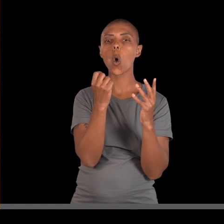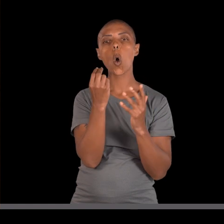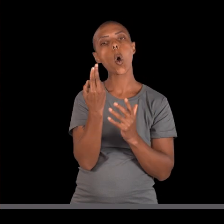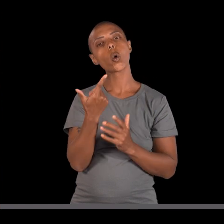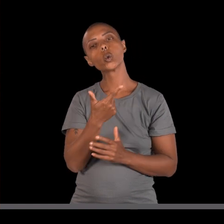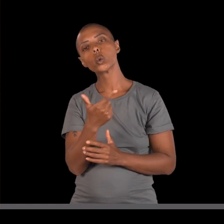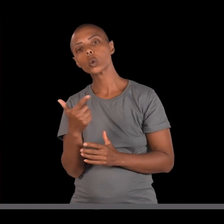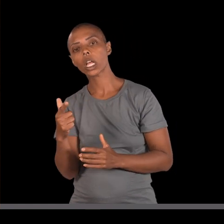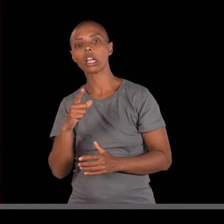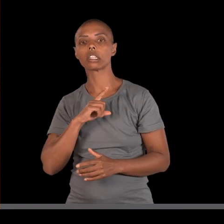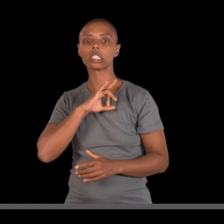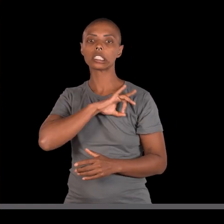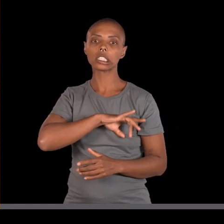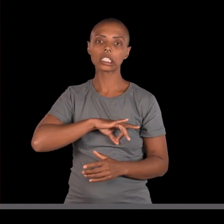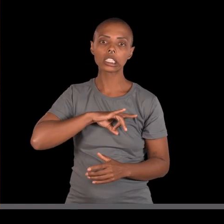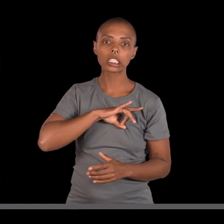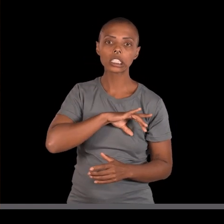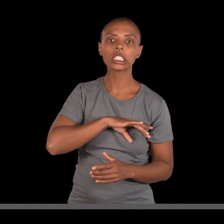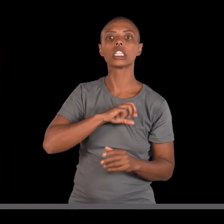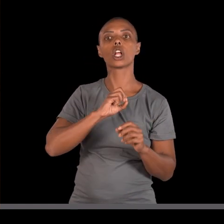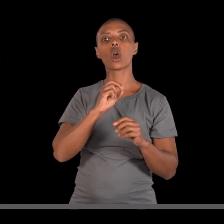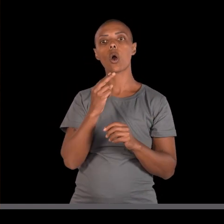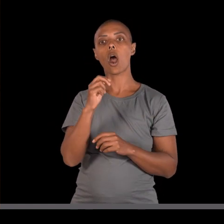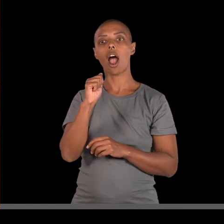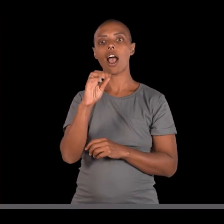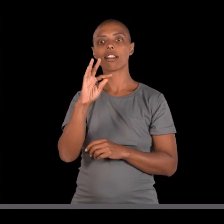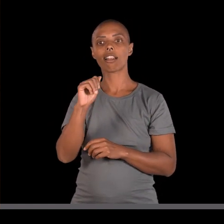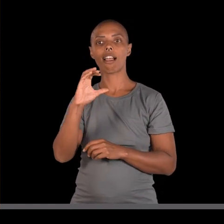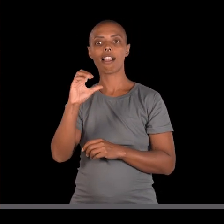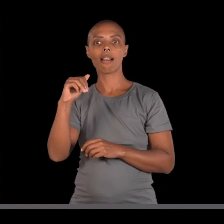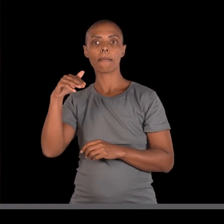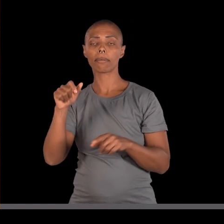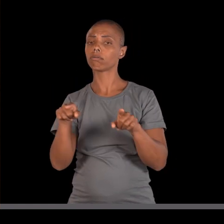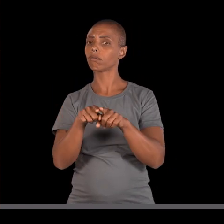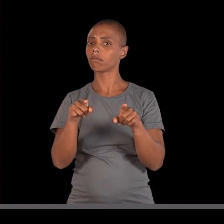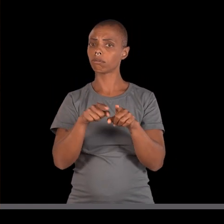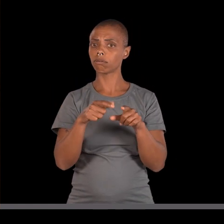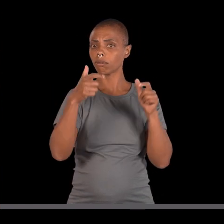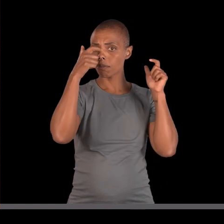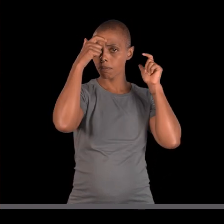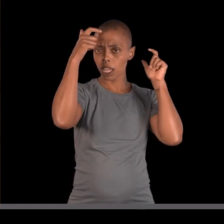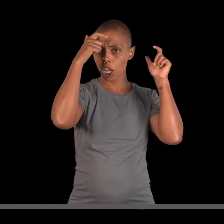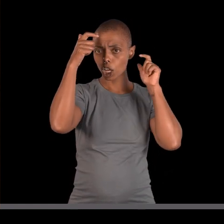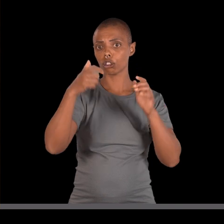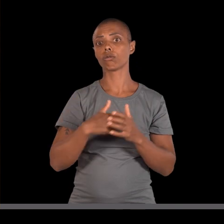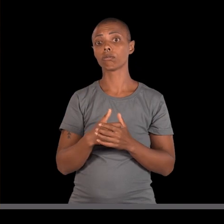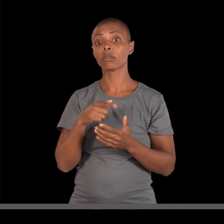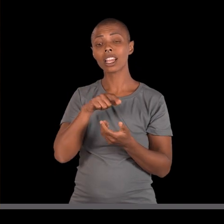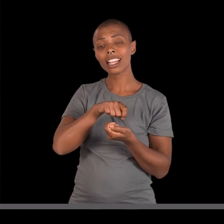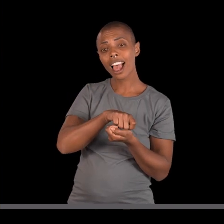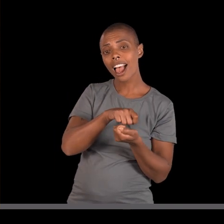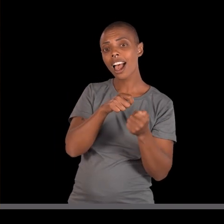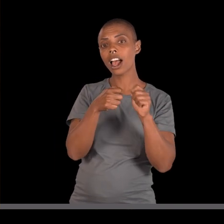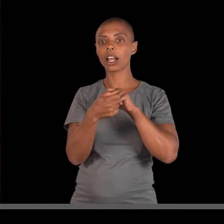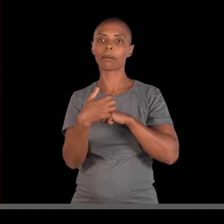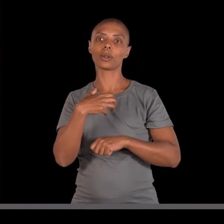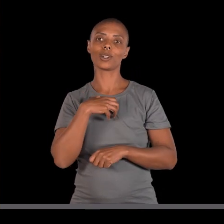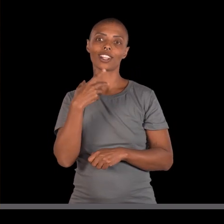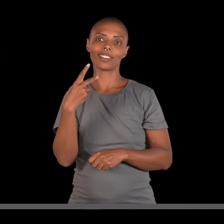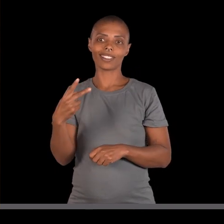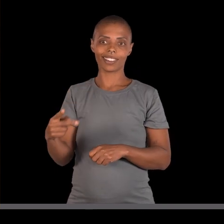Você vai ter no Nordeste, você vai ter no Chile, no Atacama, você vai ter também no México. E aí você plantas adaptadas a